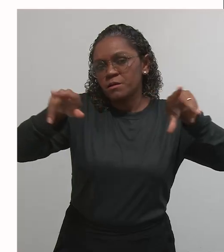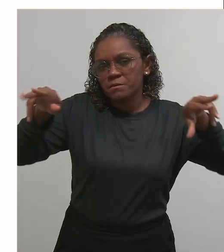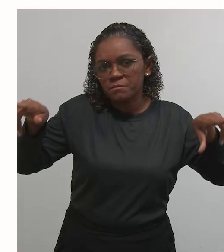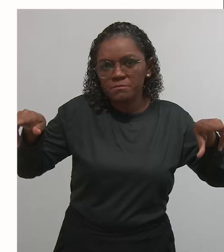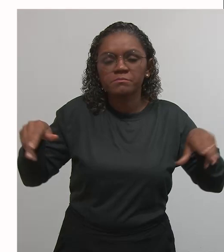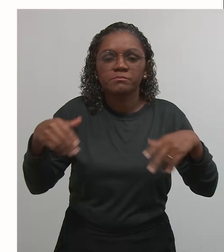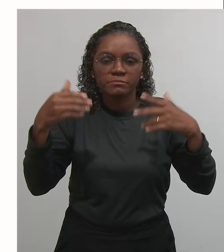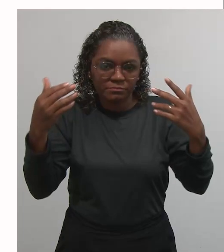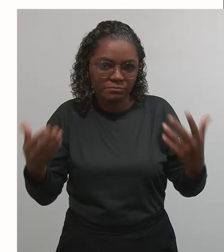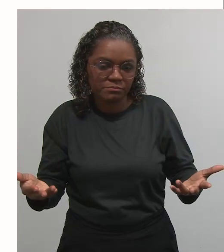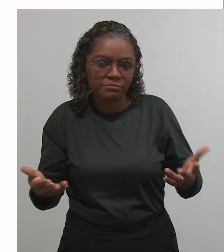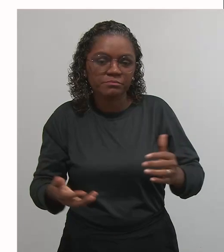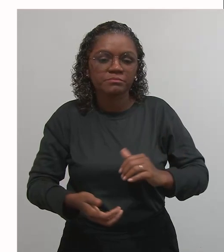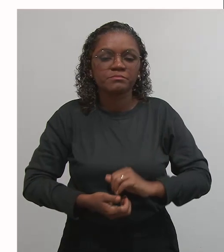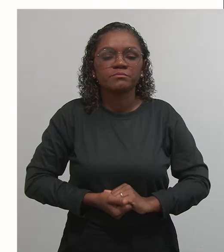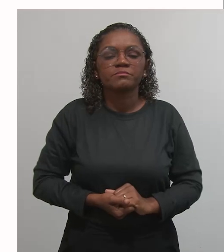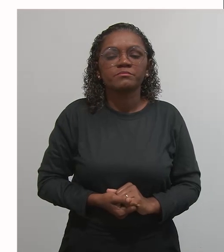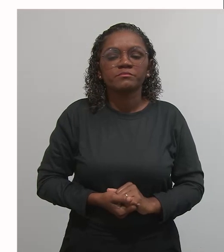maneira bastante,